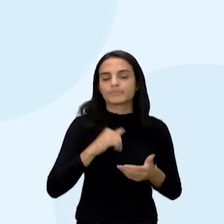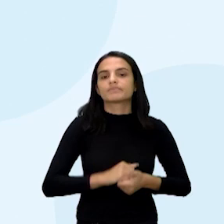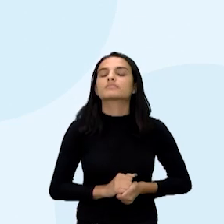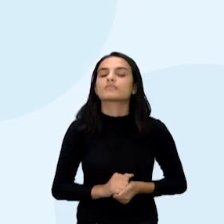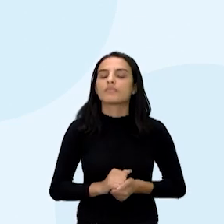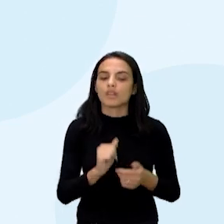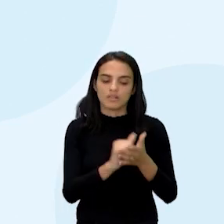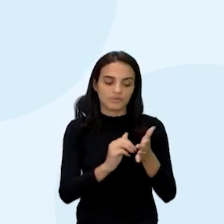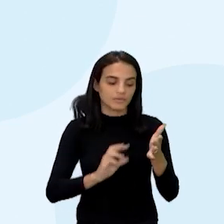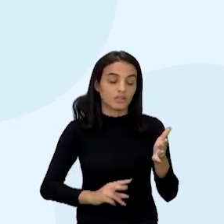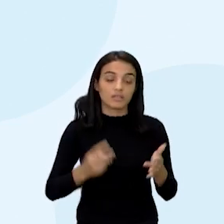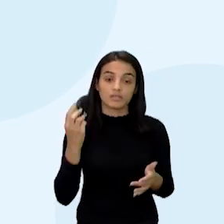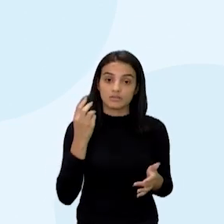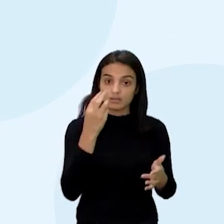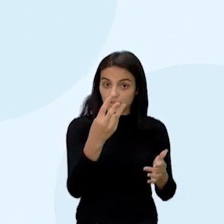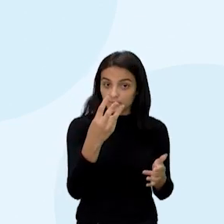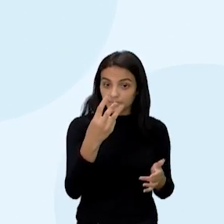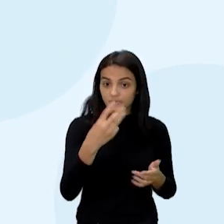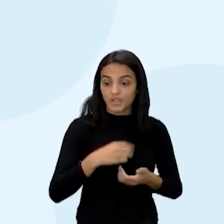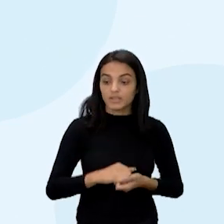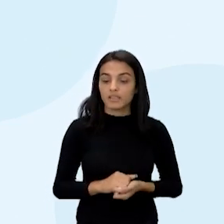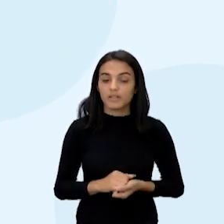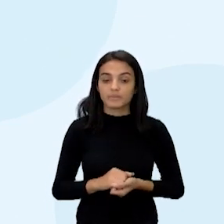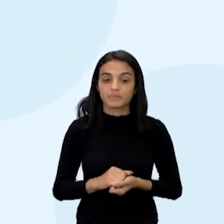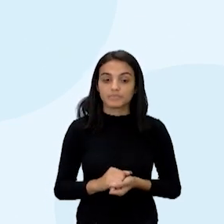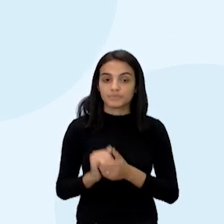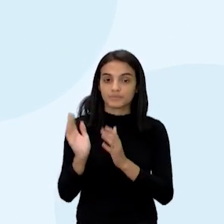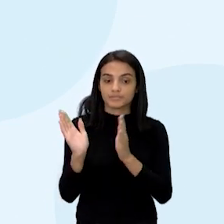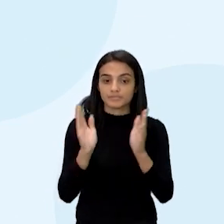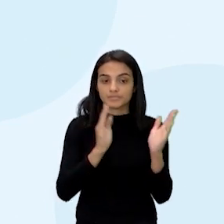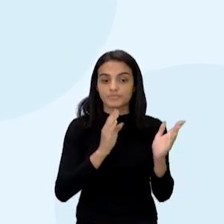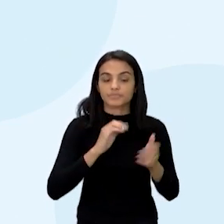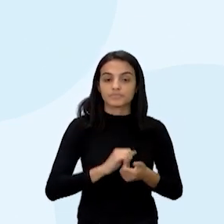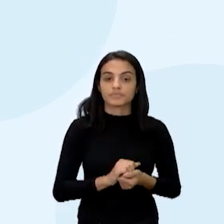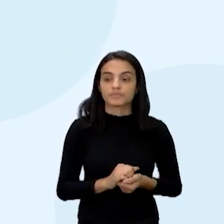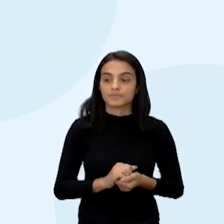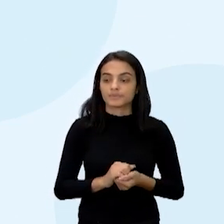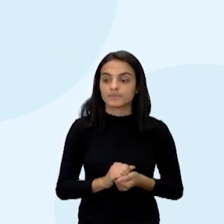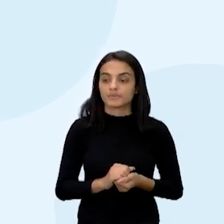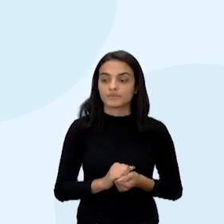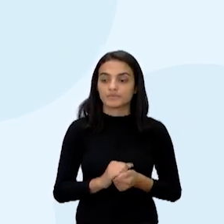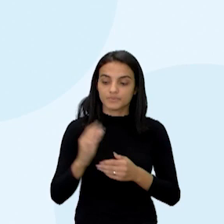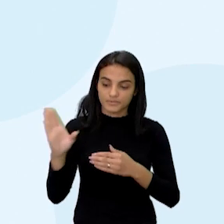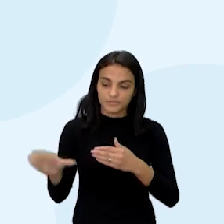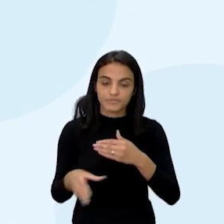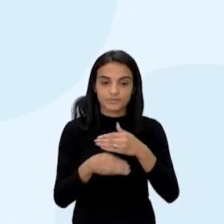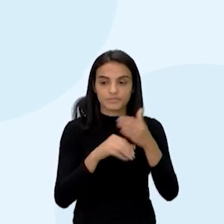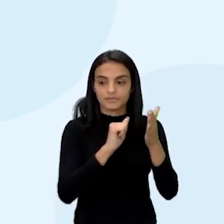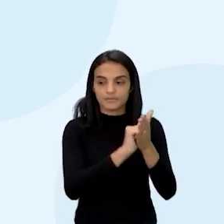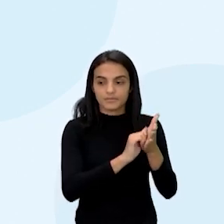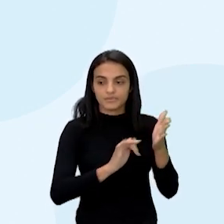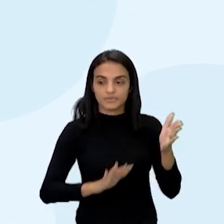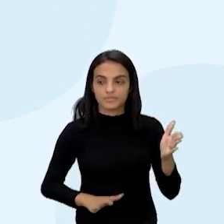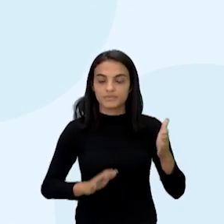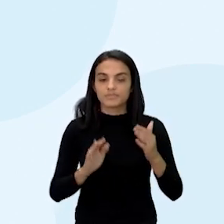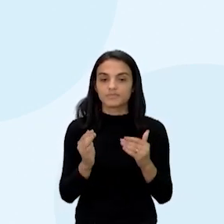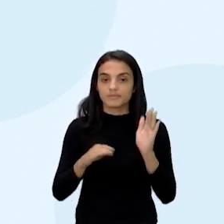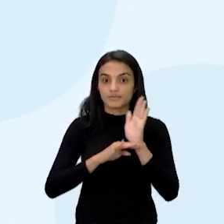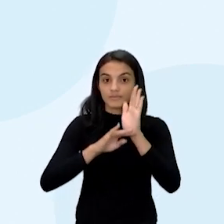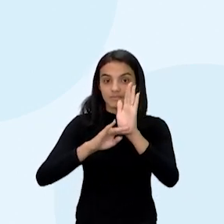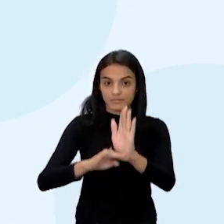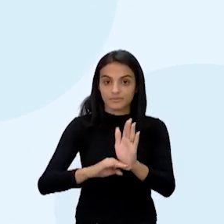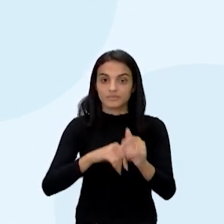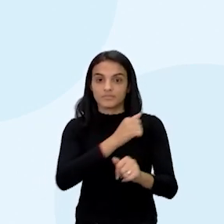tipo 3, pode passar o próximo, isso. É composto por atividades que permitem aos indivíduos